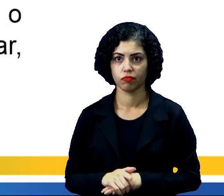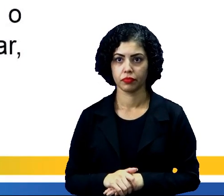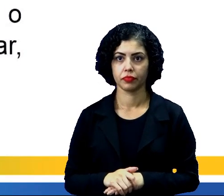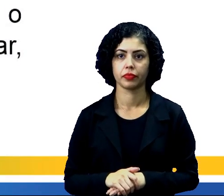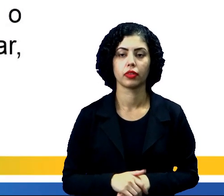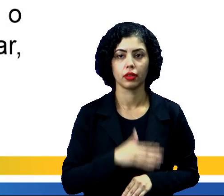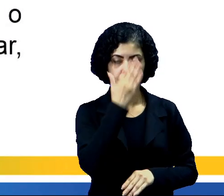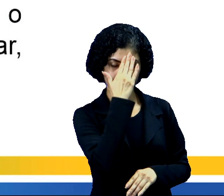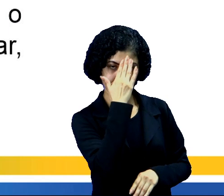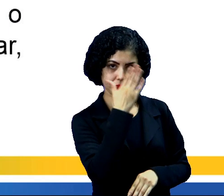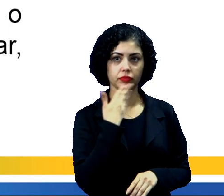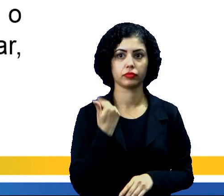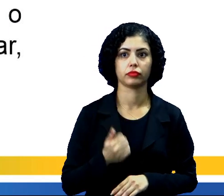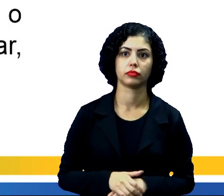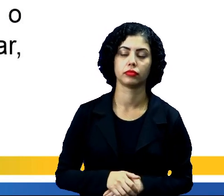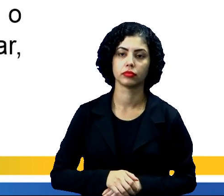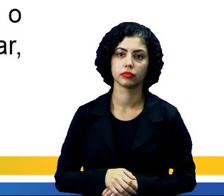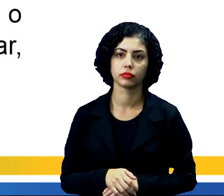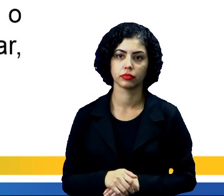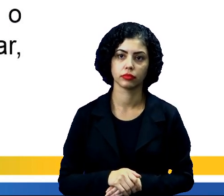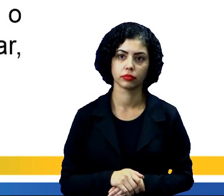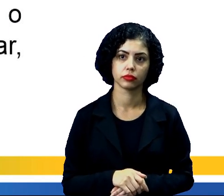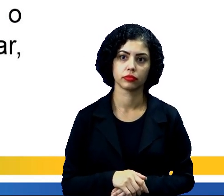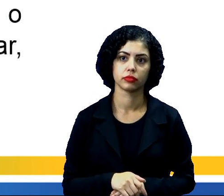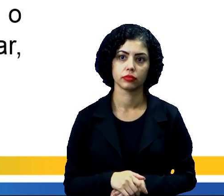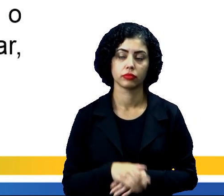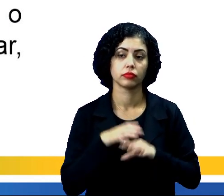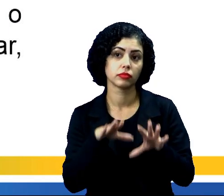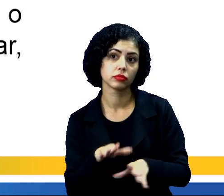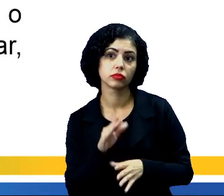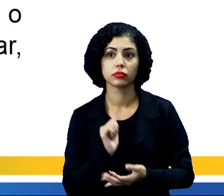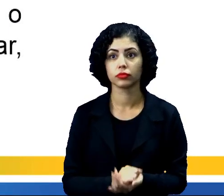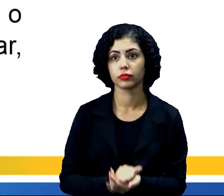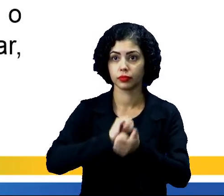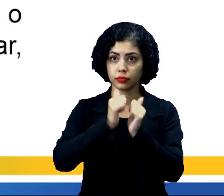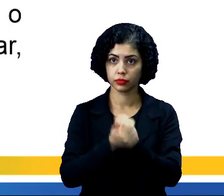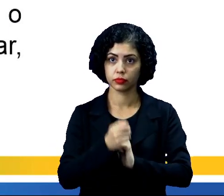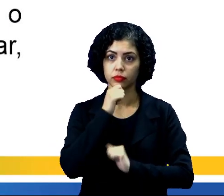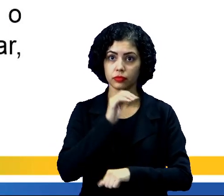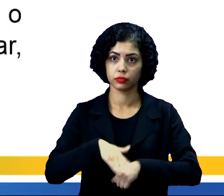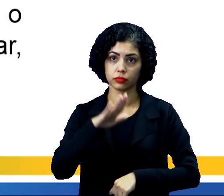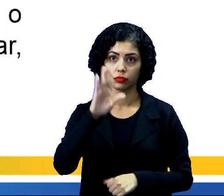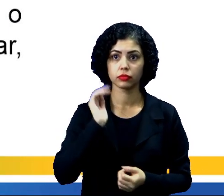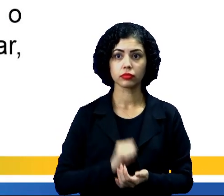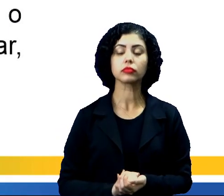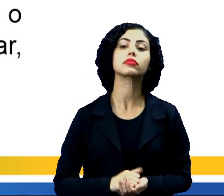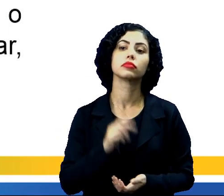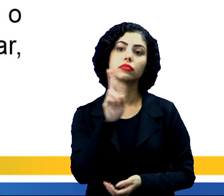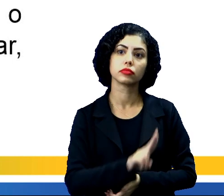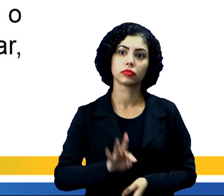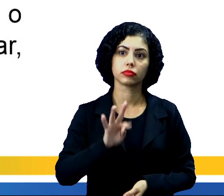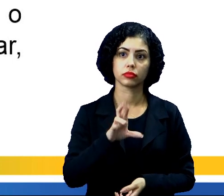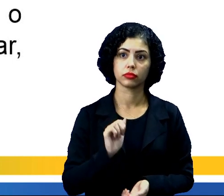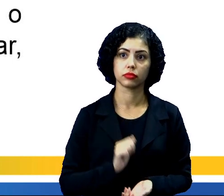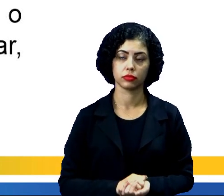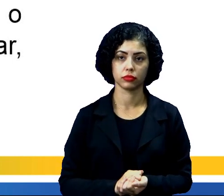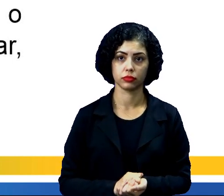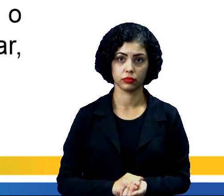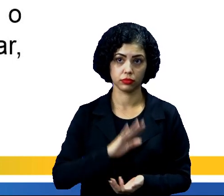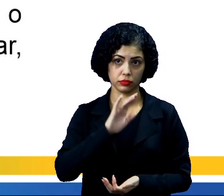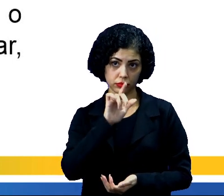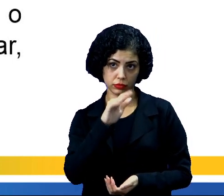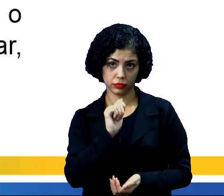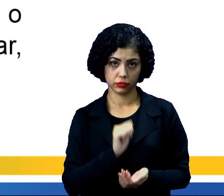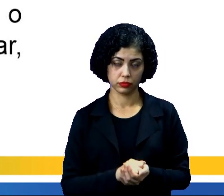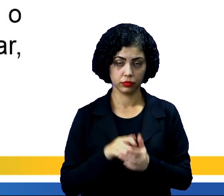conseguir compreender e avançar, aprofundar um pouco mais no golfe, ó. Assim sendo, o golfe é um dos esportes em que os jogadores usam tacos para arremessar